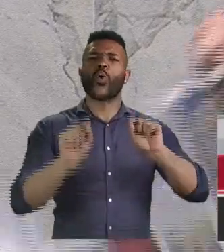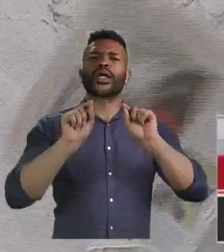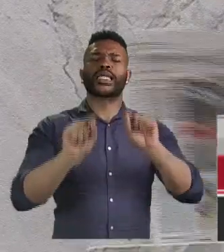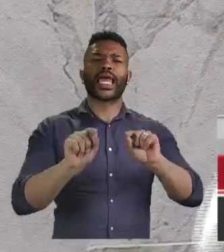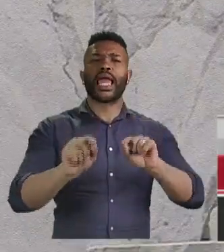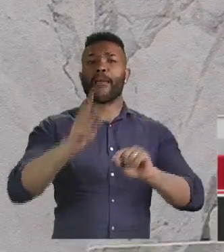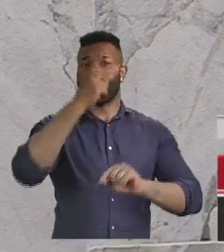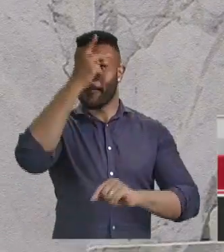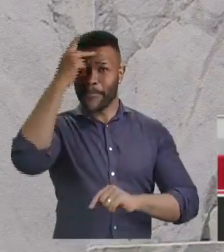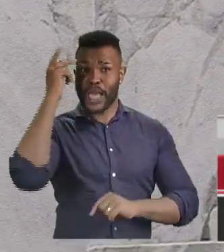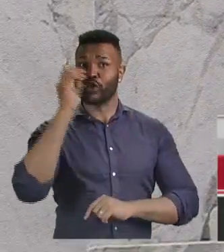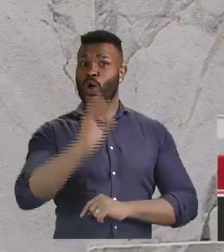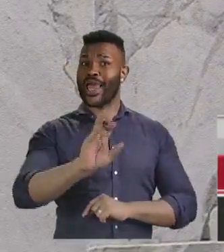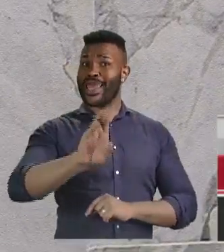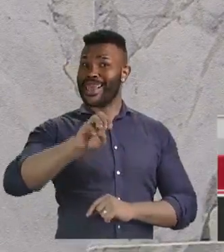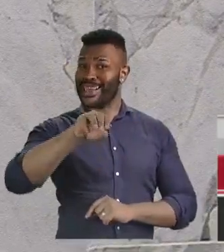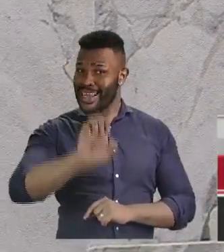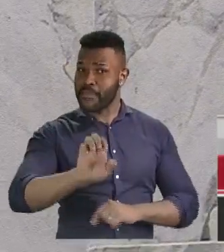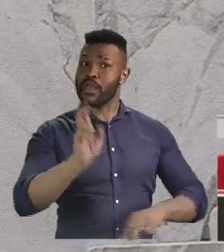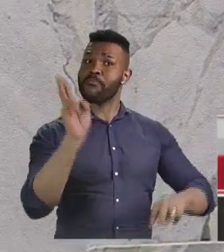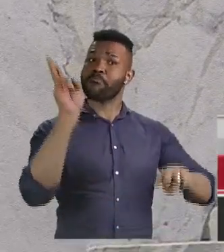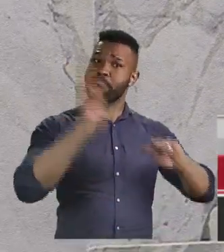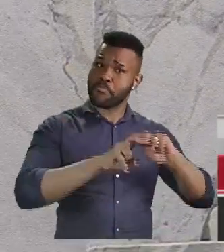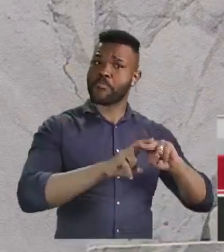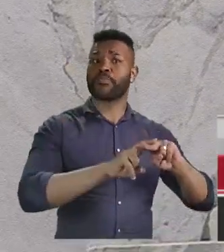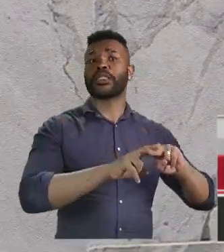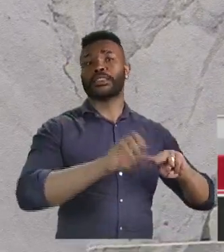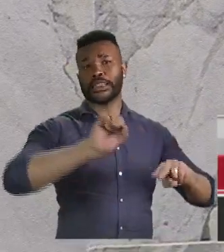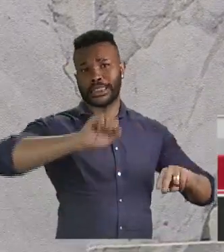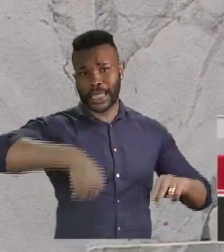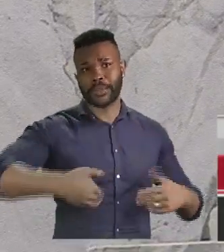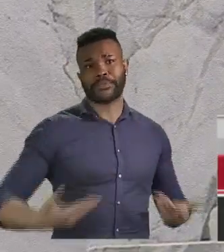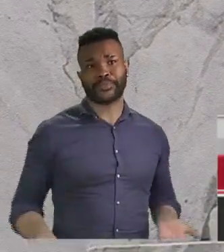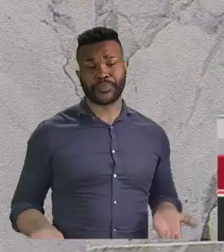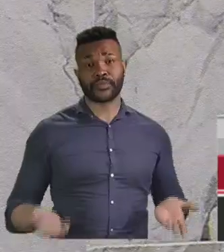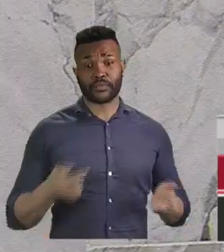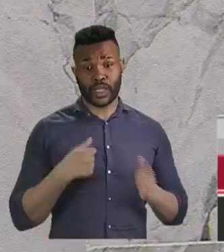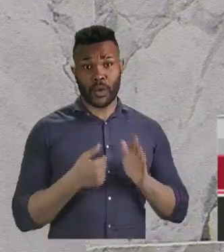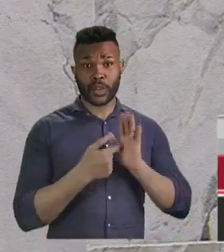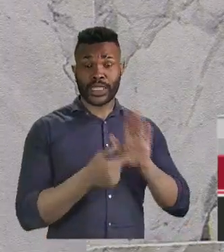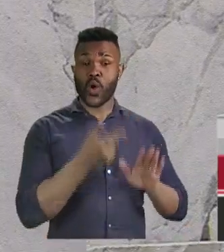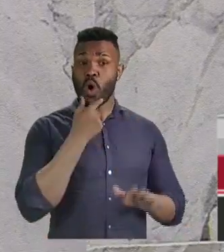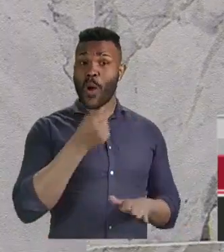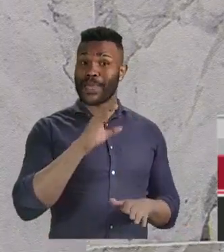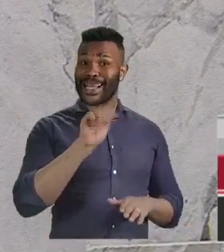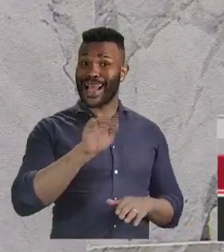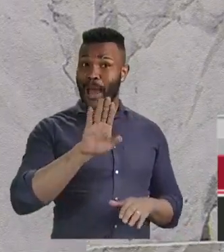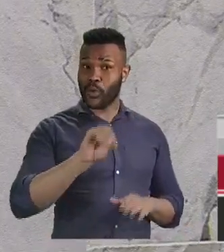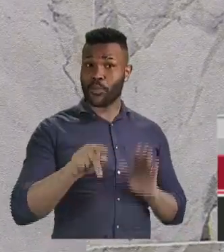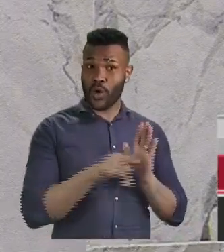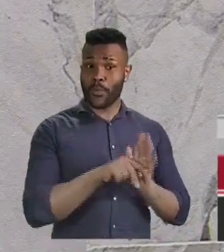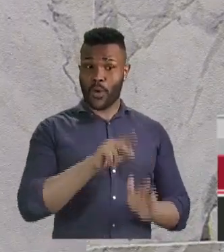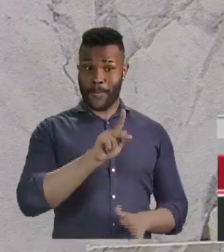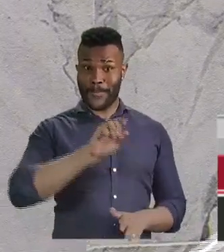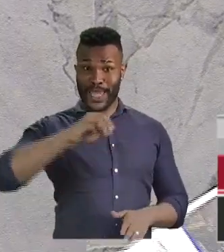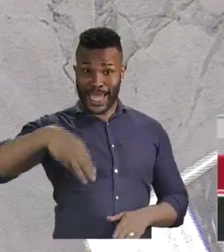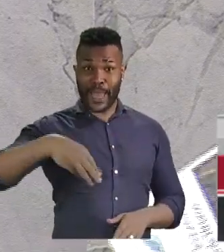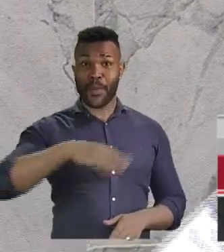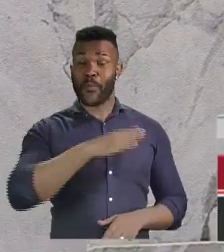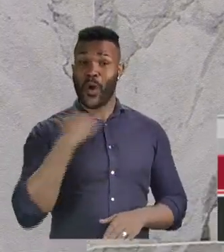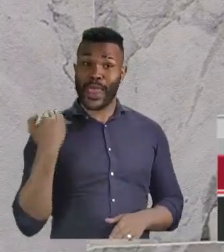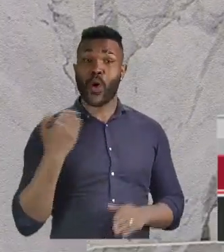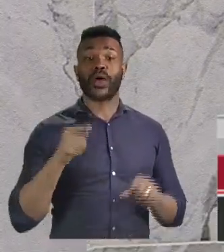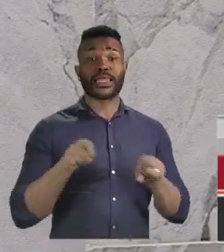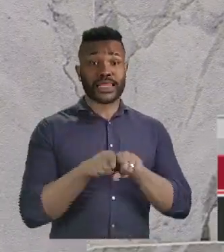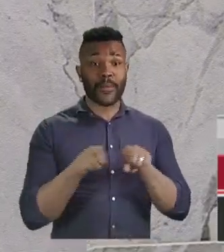criminoso realmente pague a sua pena. Porque eu mostrei agora há pouco aqui um cabo da Polícia Militar que foi morto, mas nós tivemos